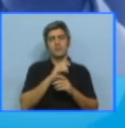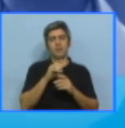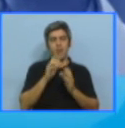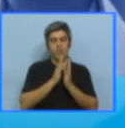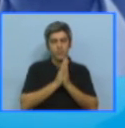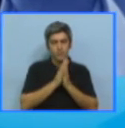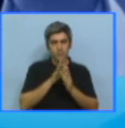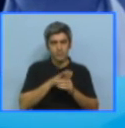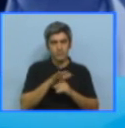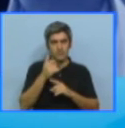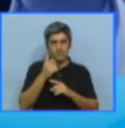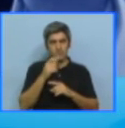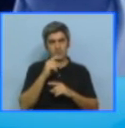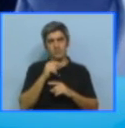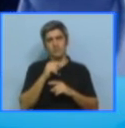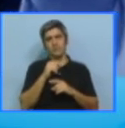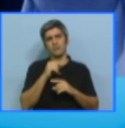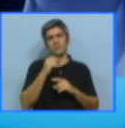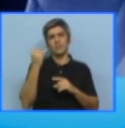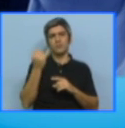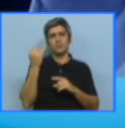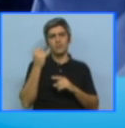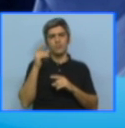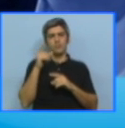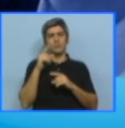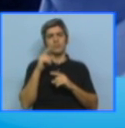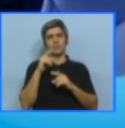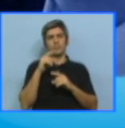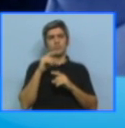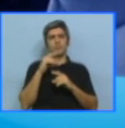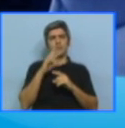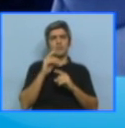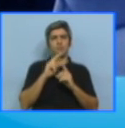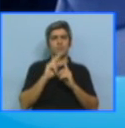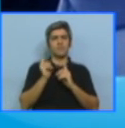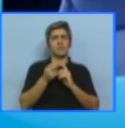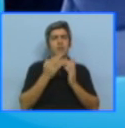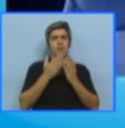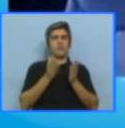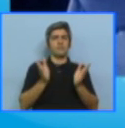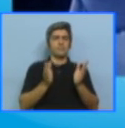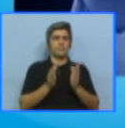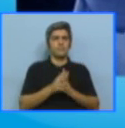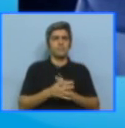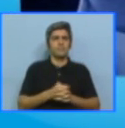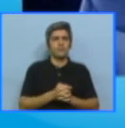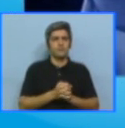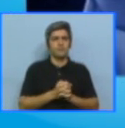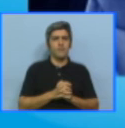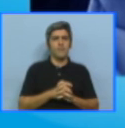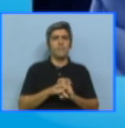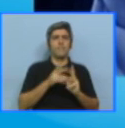Igreja e ao empenho missionário do Instituto, que era mais universal, mais aberto. Portanto, seja em